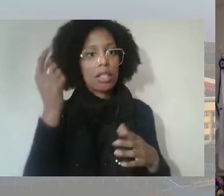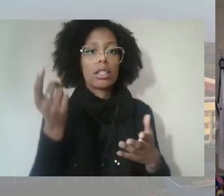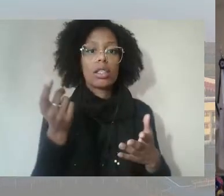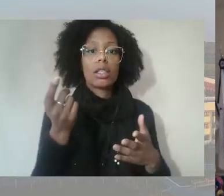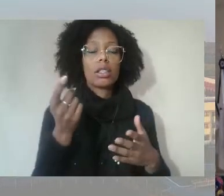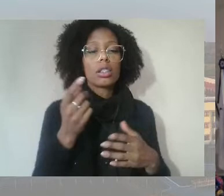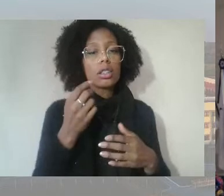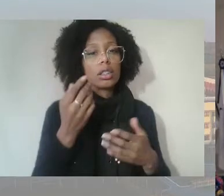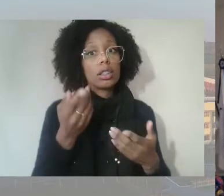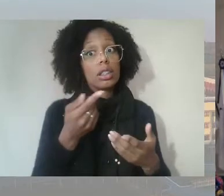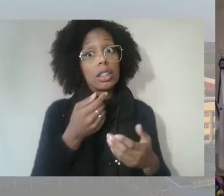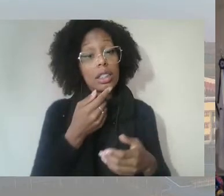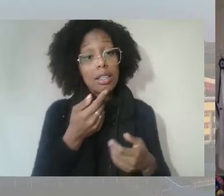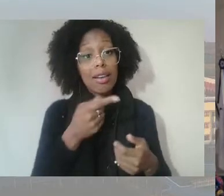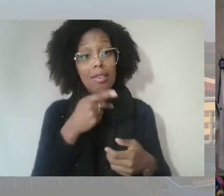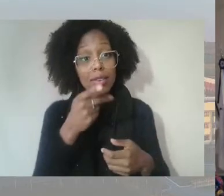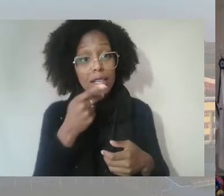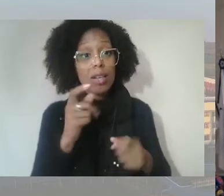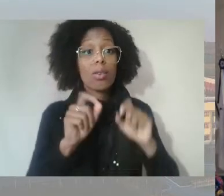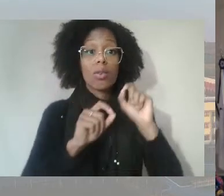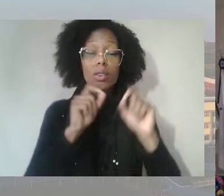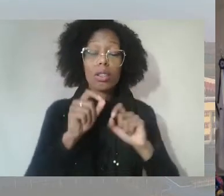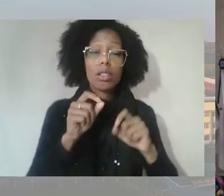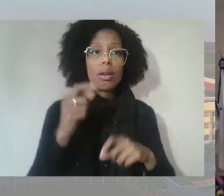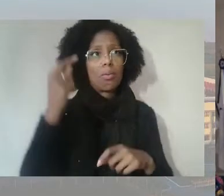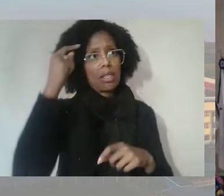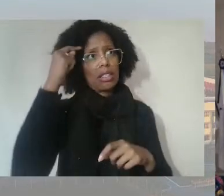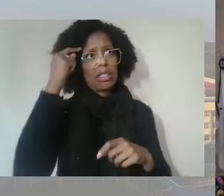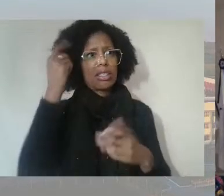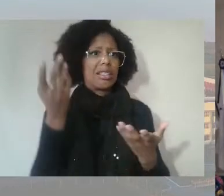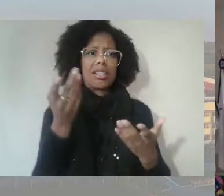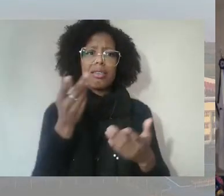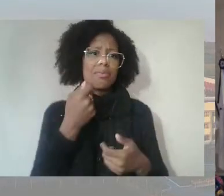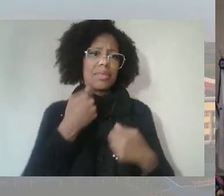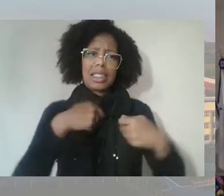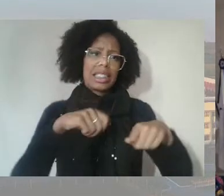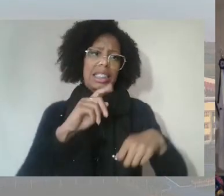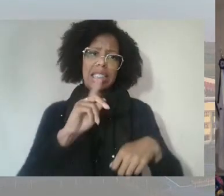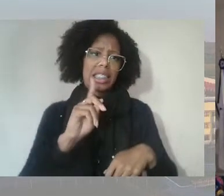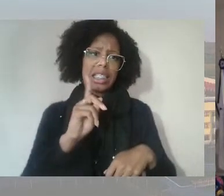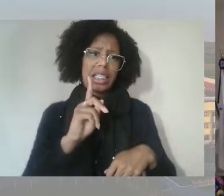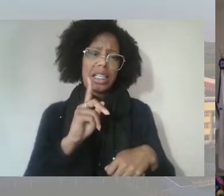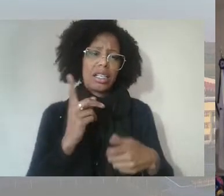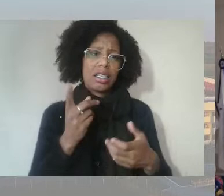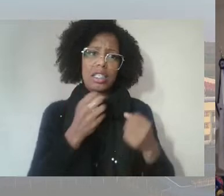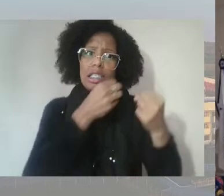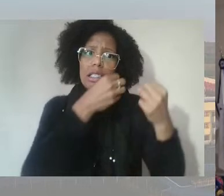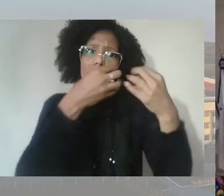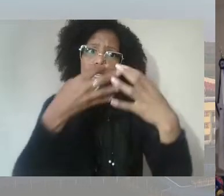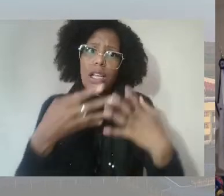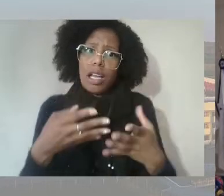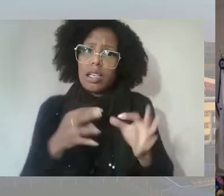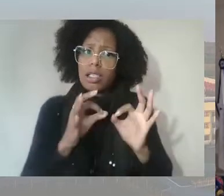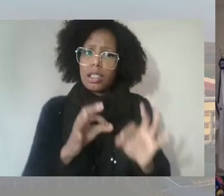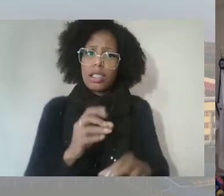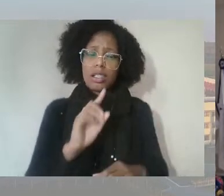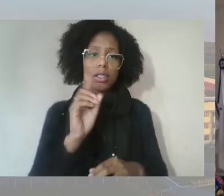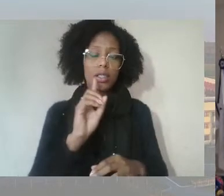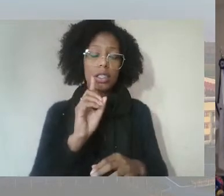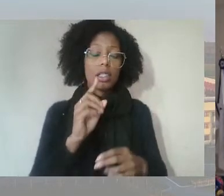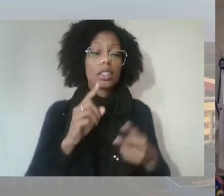esse argumento, ele é um argumento que não é válido, né, para justificar essa manifestação. Segunda